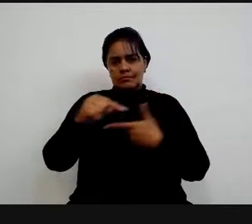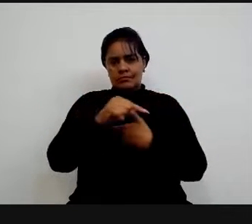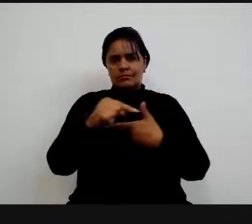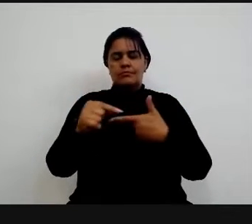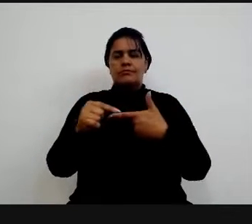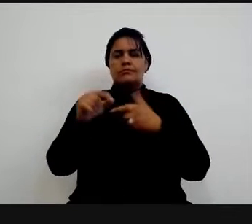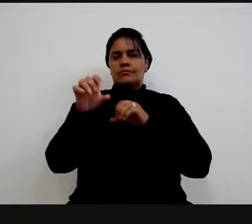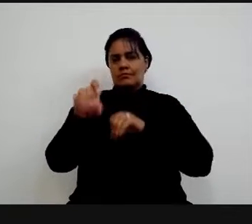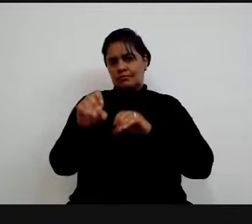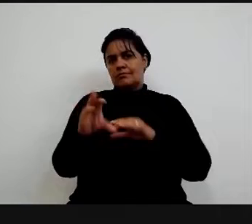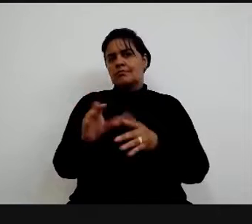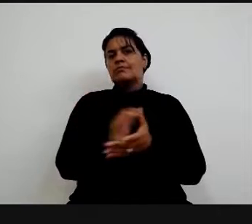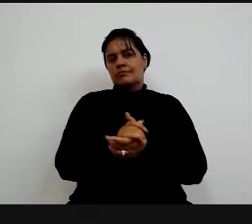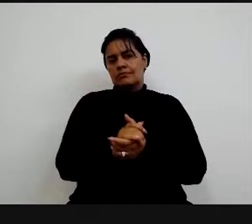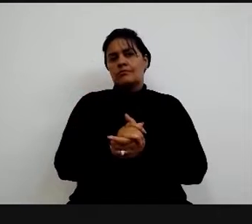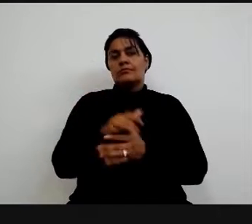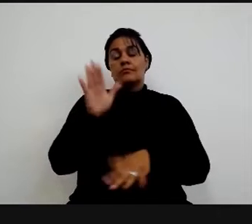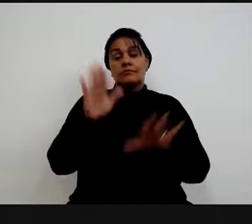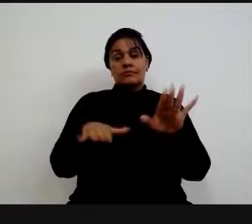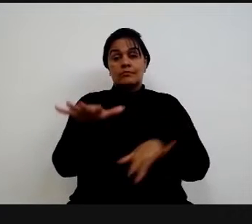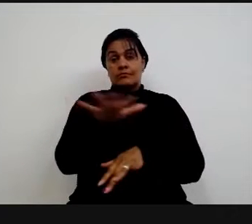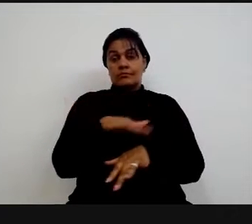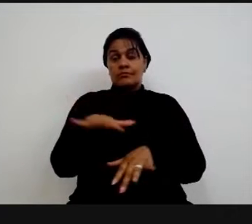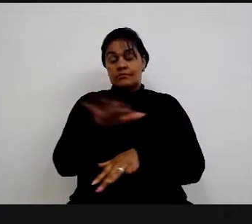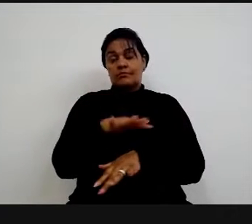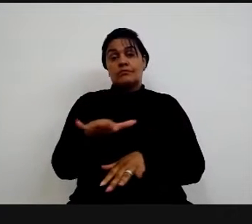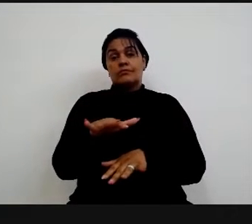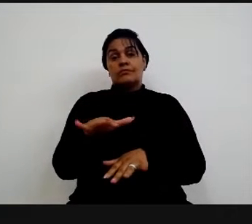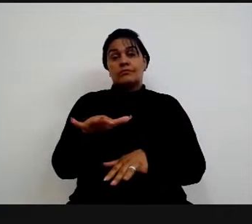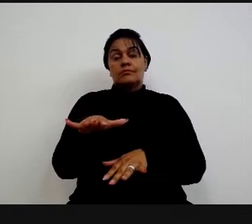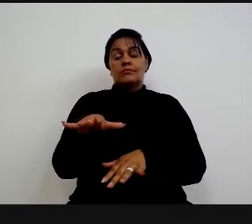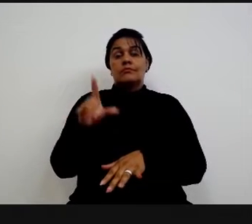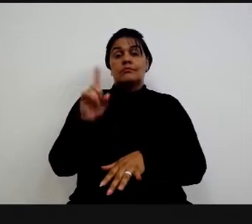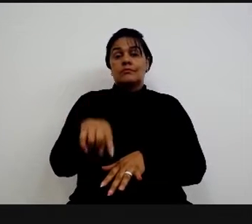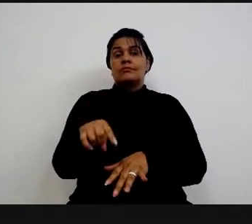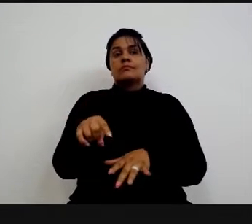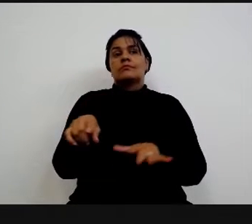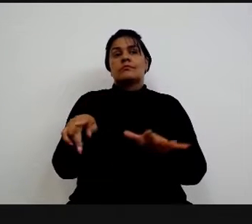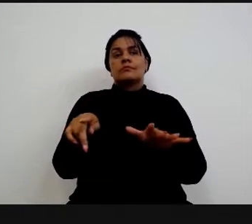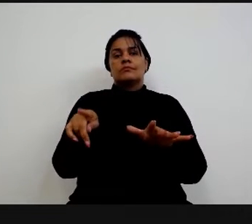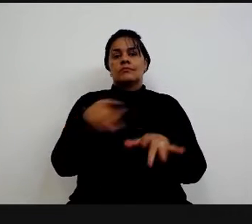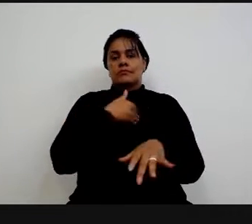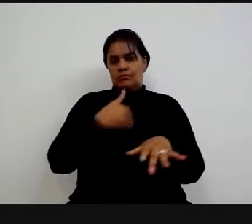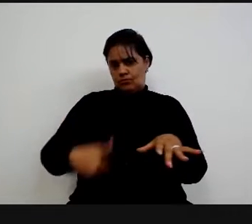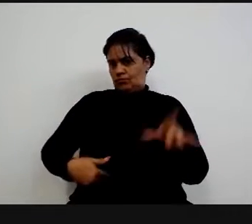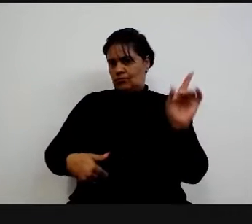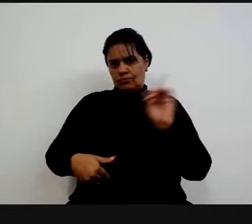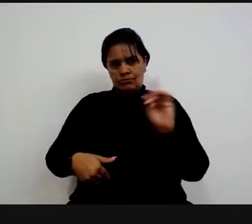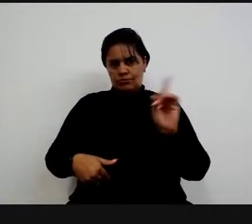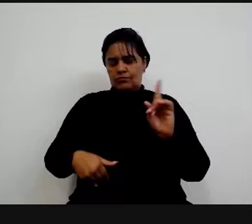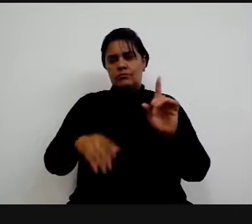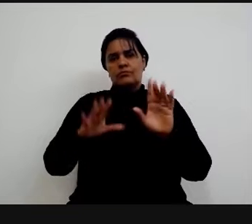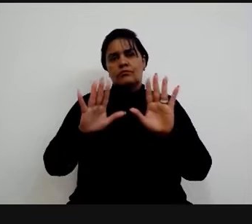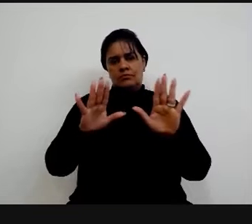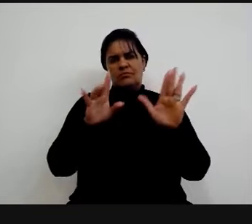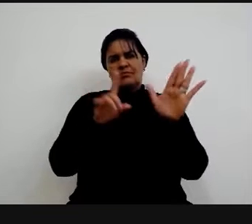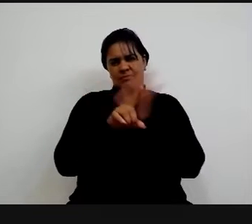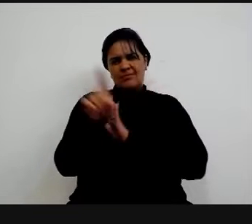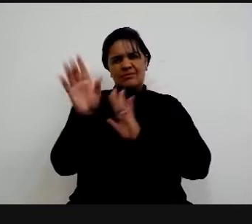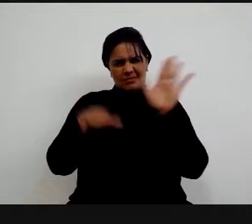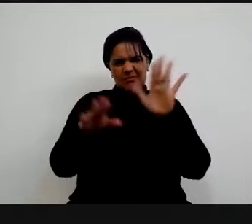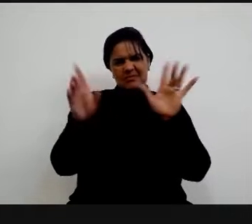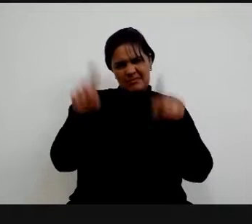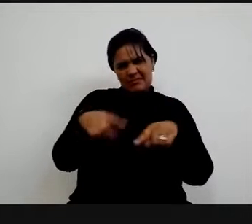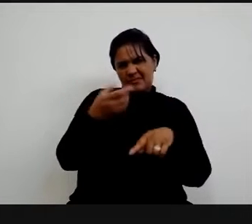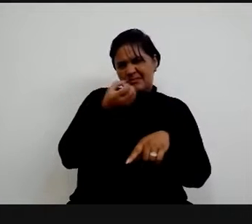as organizações, e aí não só as públicas, né, se perguntam, mas vale a pena mesmo